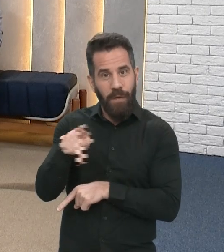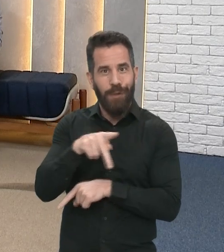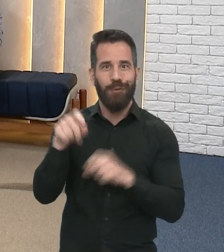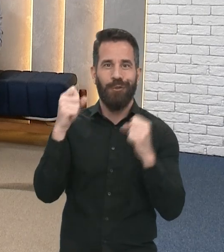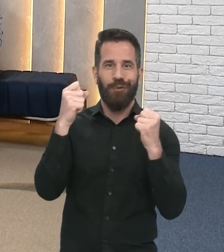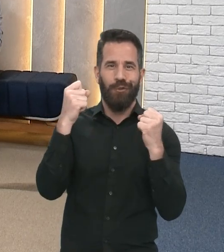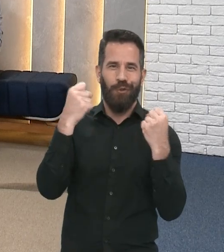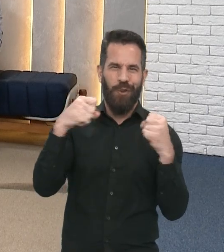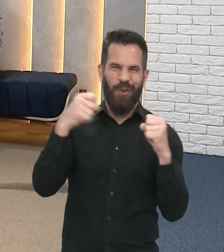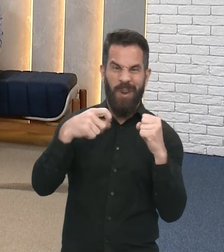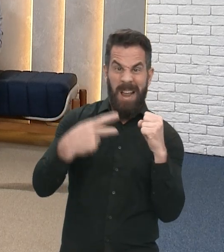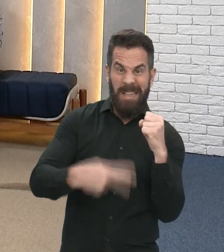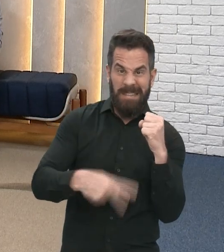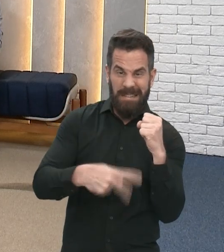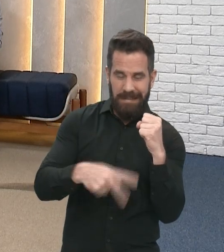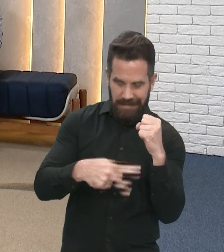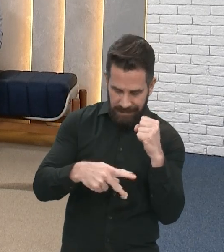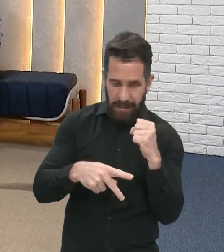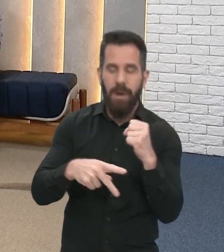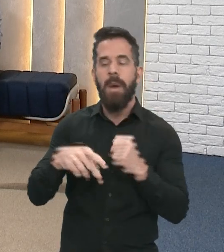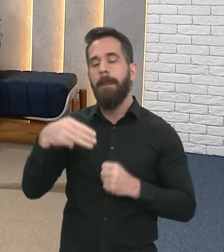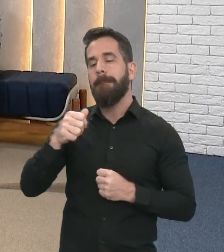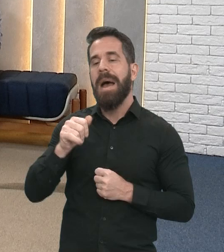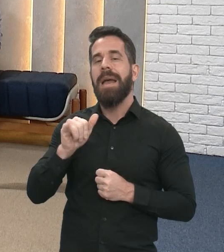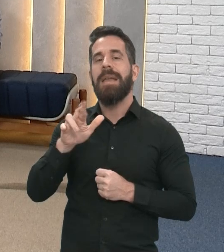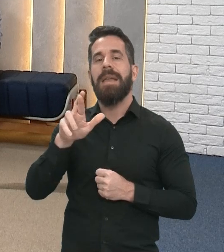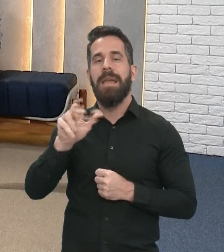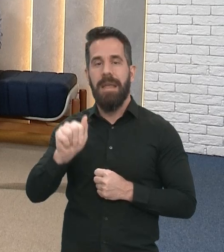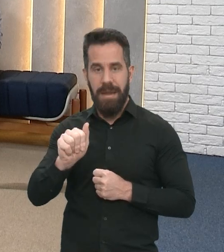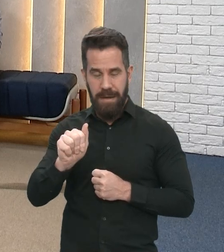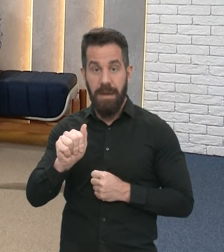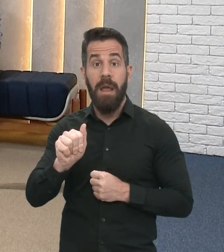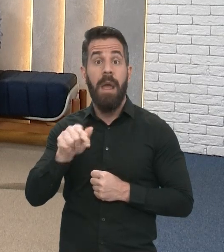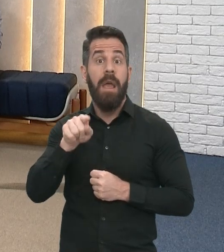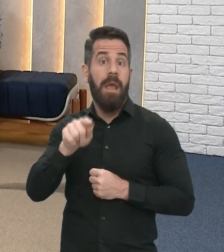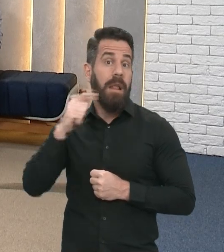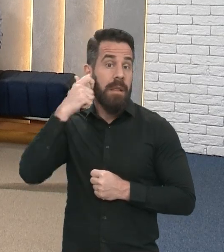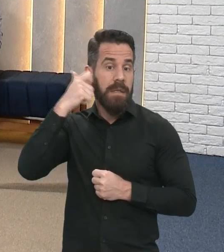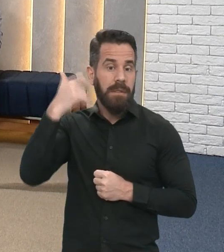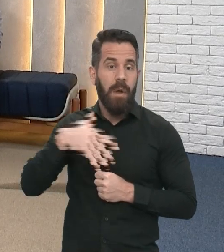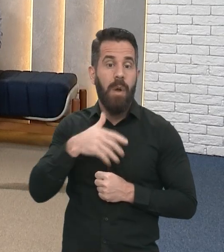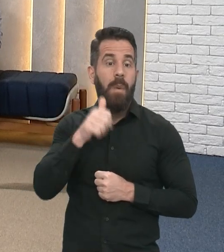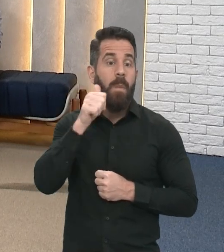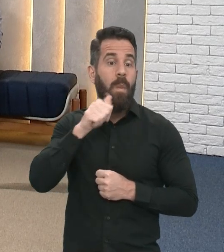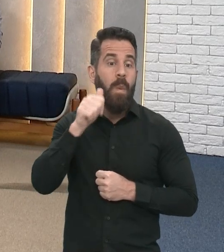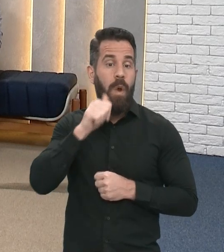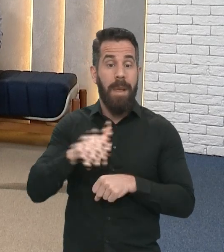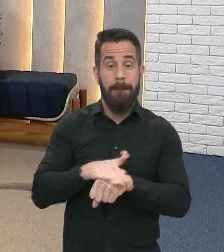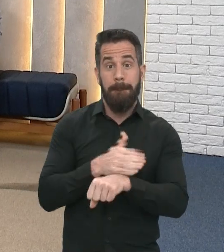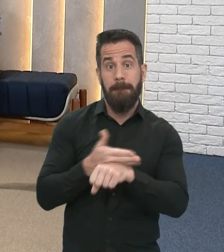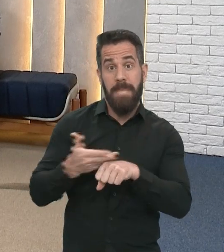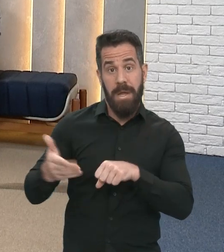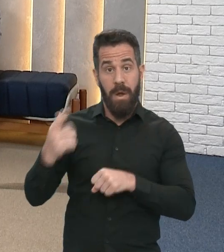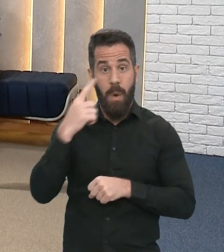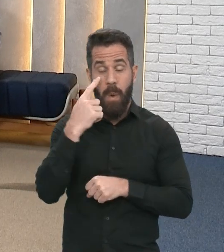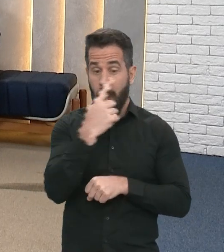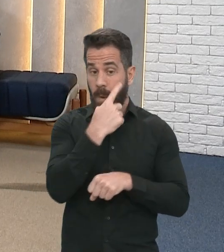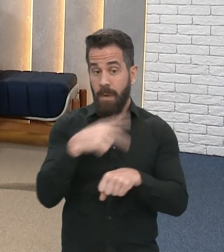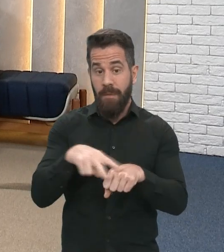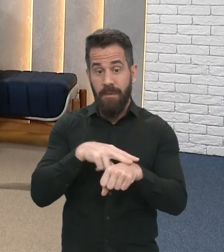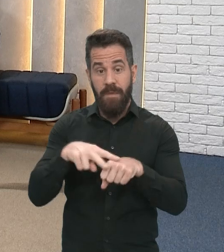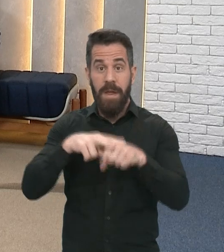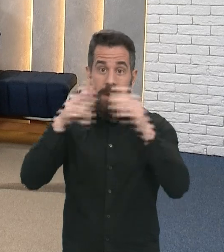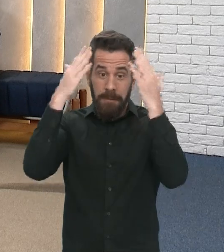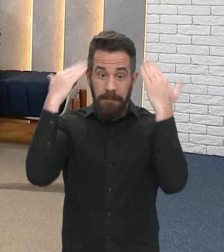da UFG, Maíra Almeida, ela que se descreve como uma mulher branca, com olhos verdes e cabelos médios. Seja muito